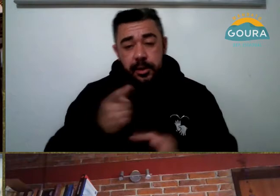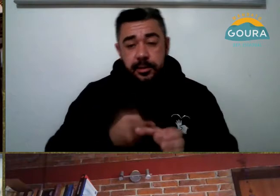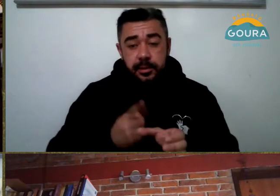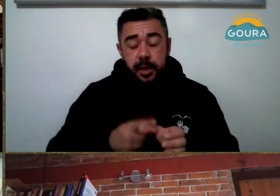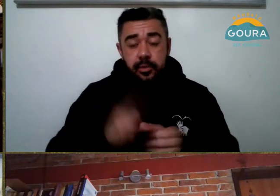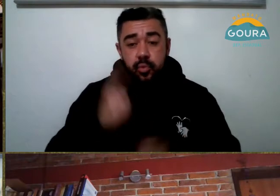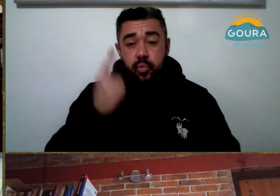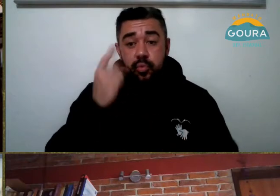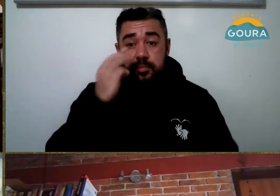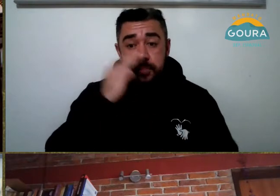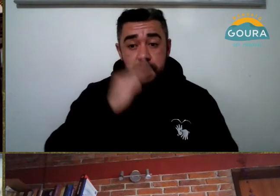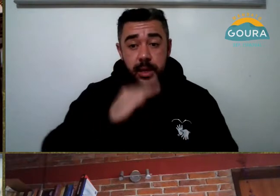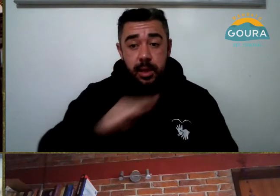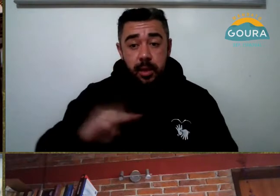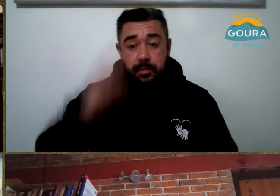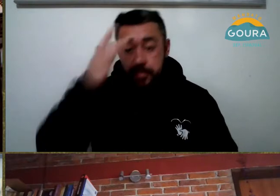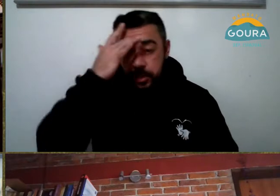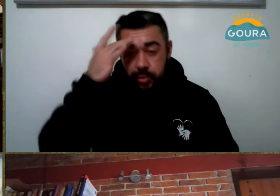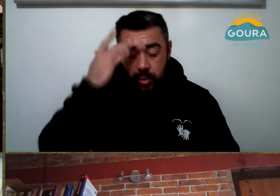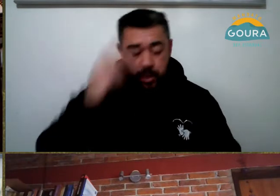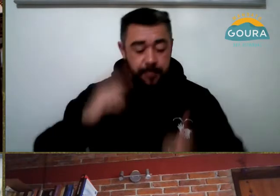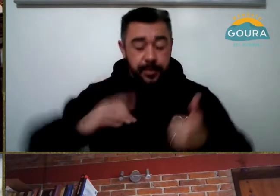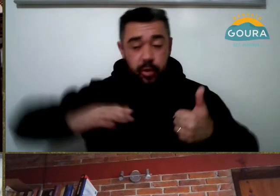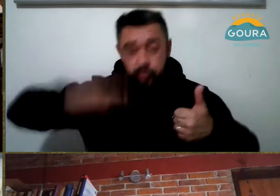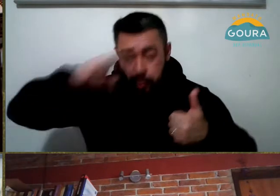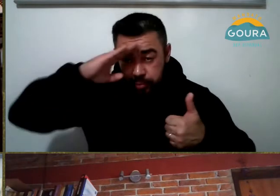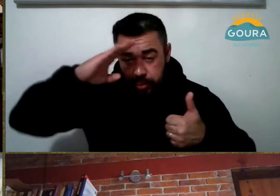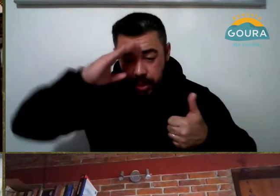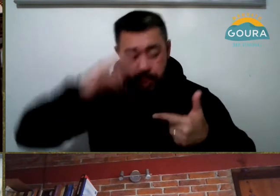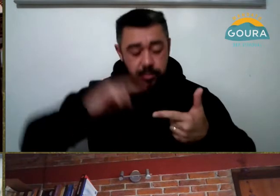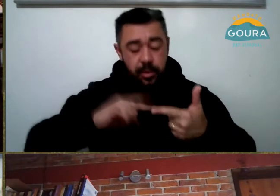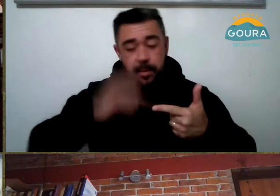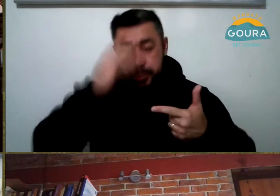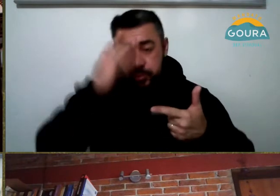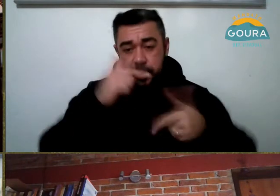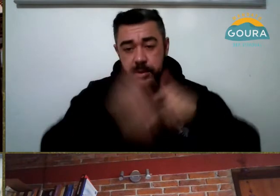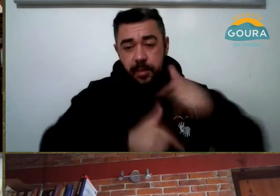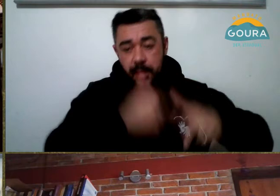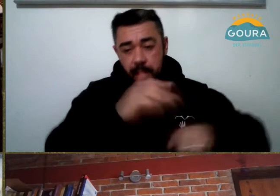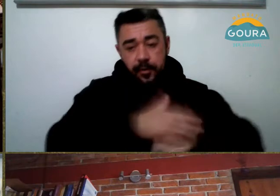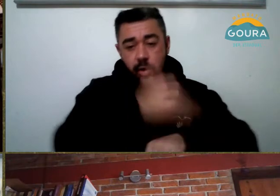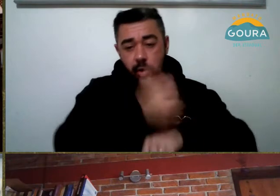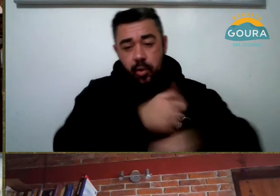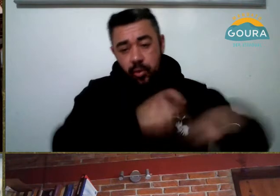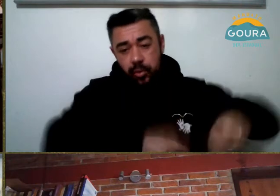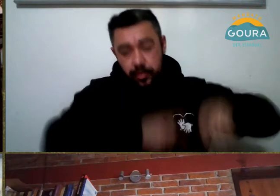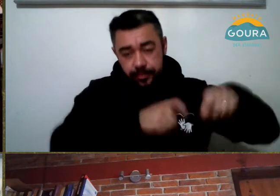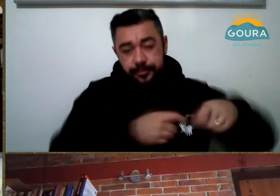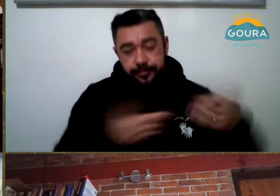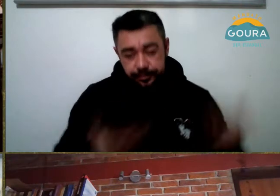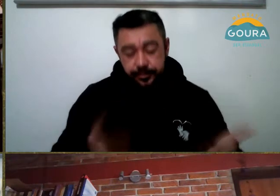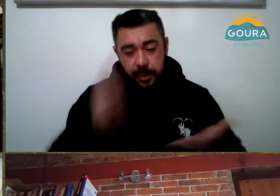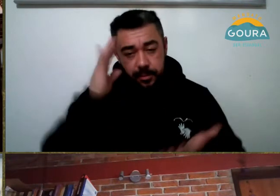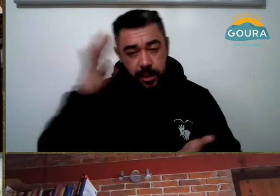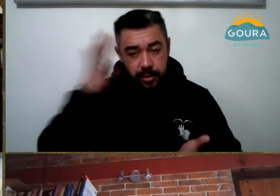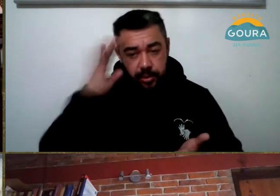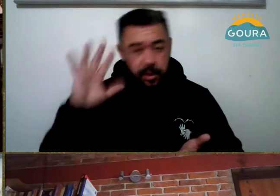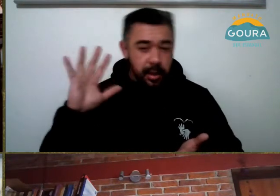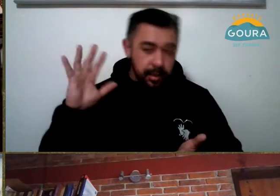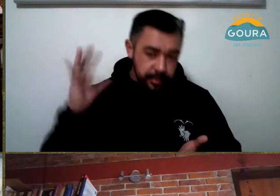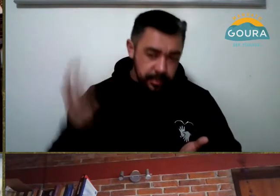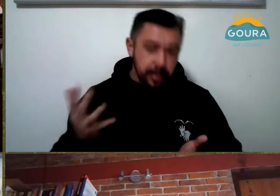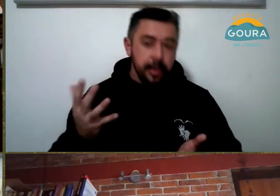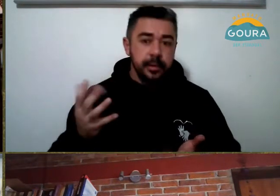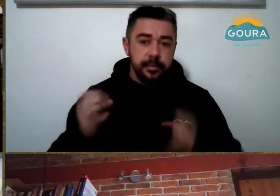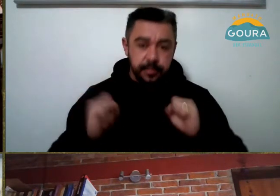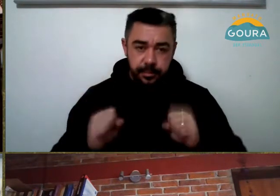pessoas, entre soldados e colonos. O que, como podem imaginar, provoca uma série de